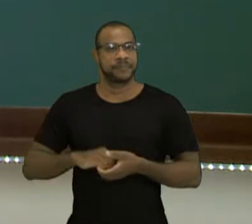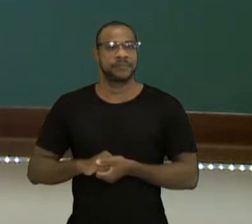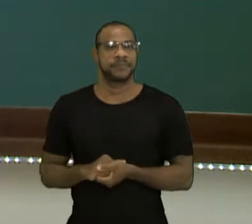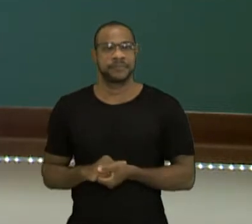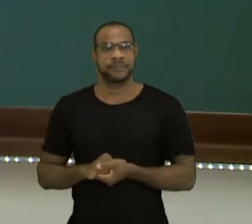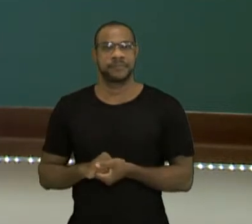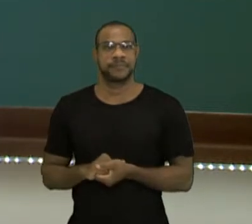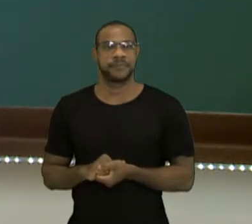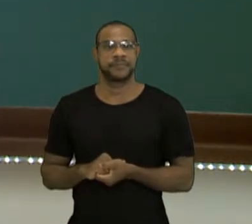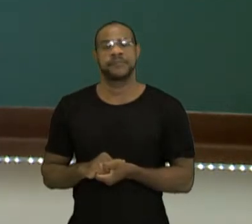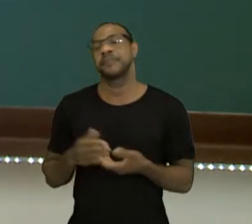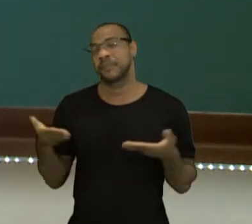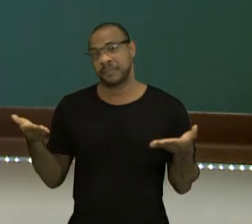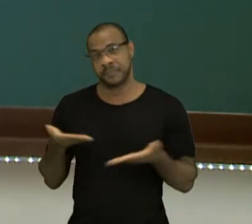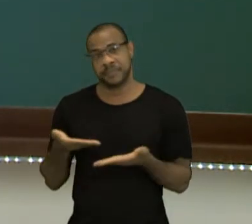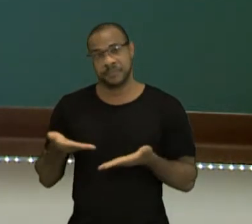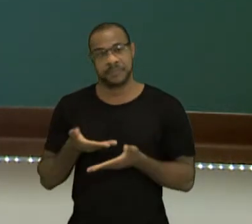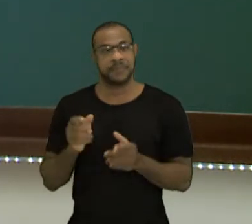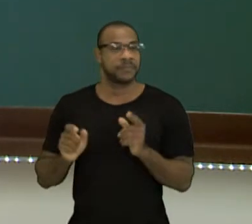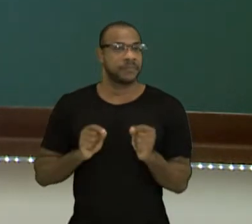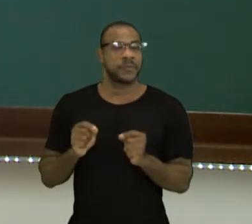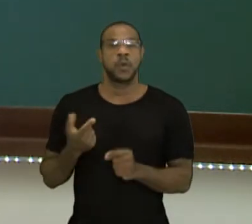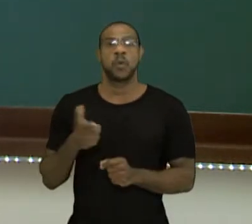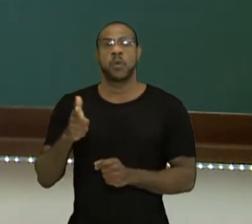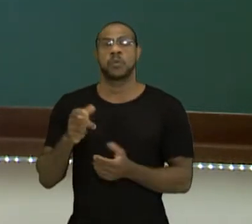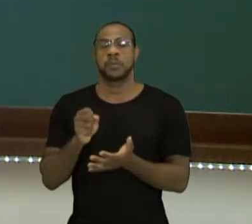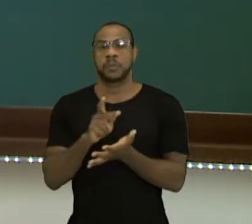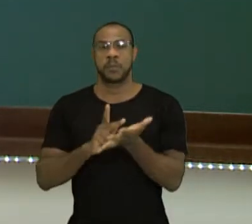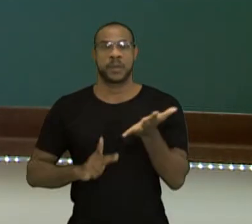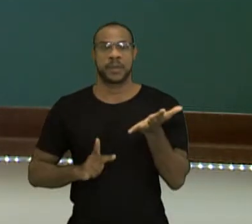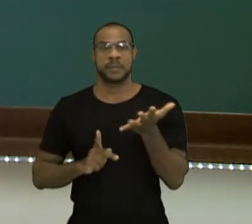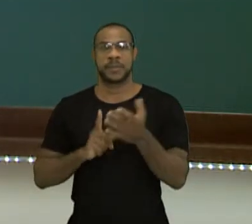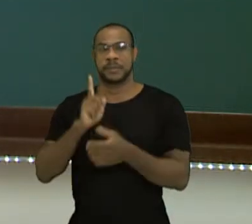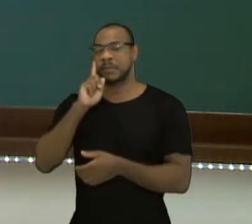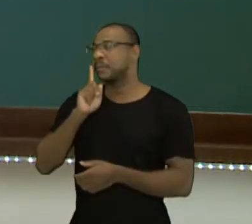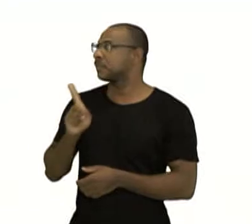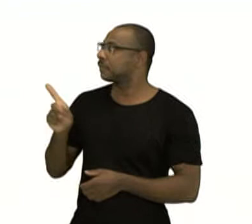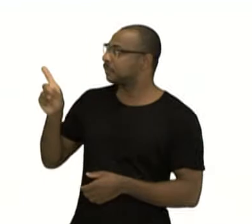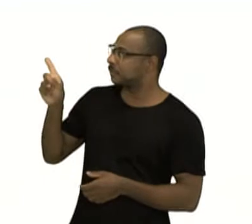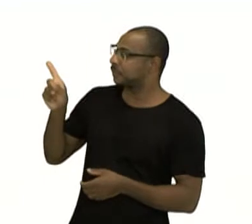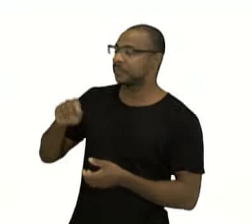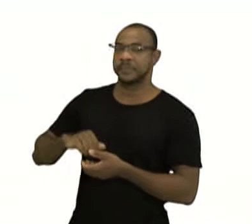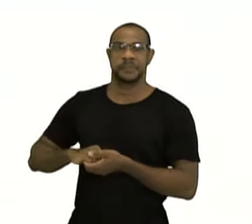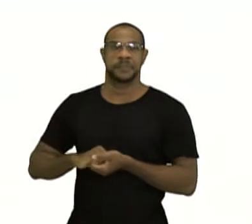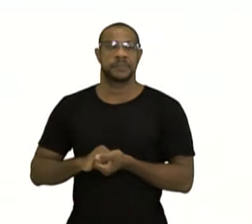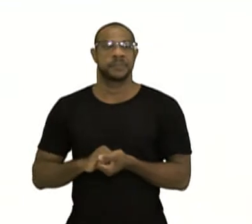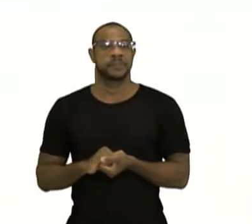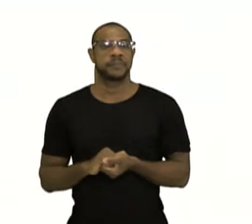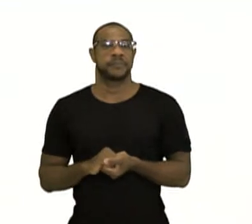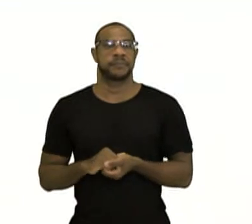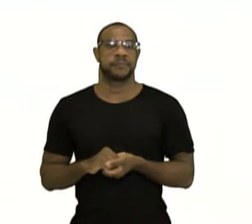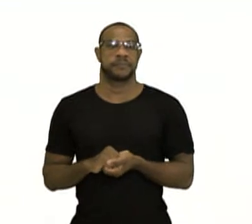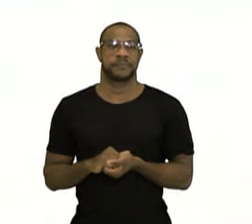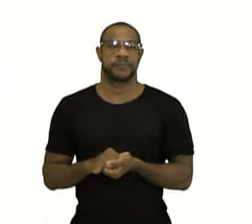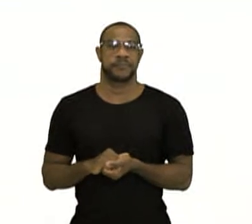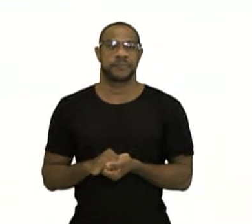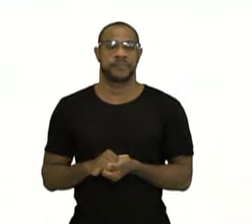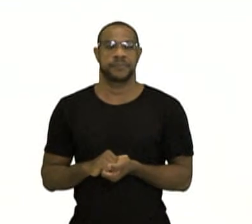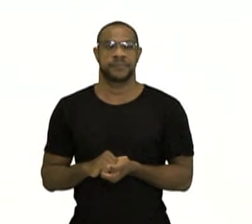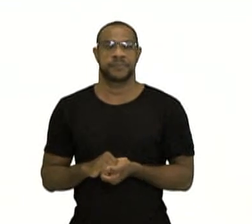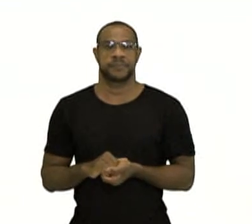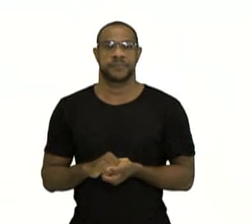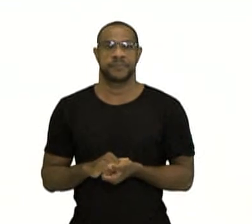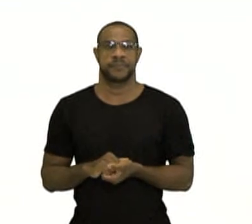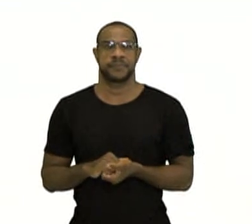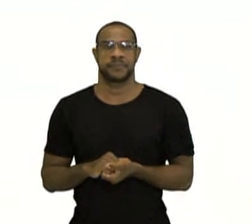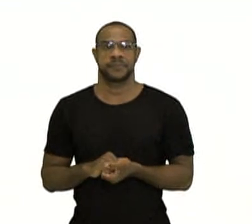seguir? Agora aqui, outro poema, Pablo Neruda. E desde entonces soy porque tú